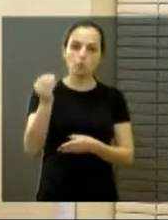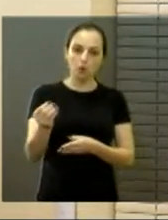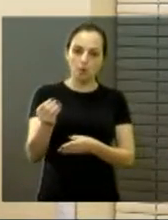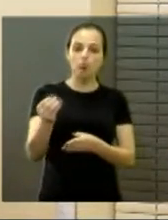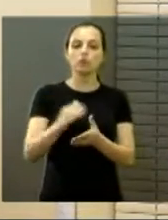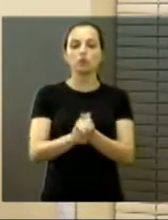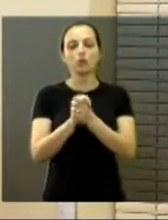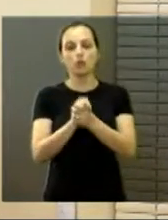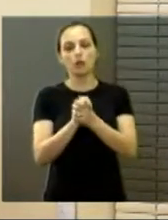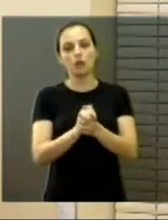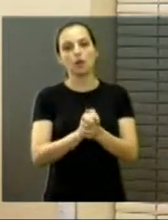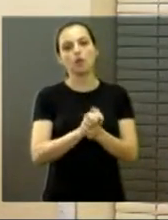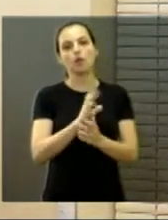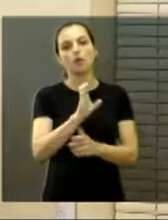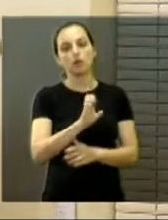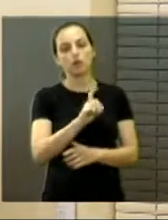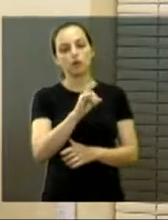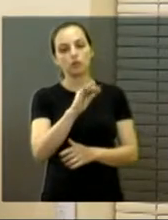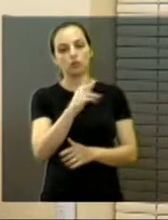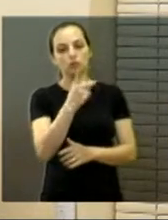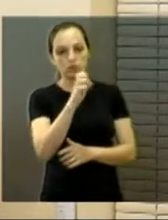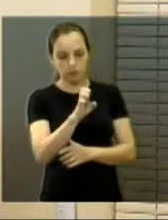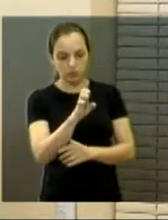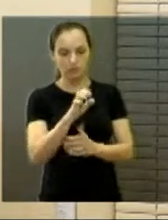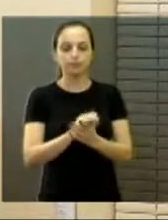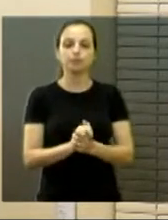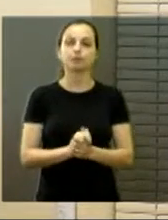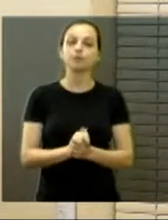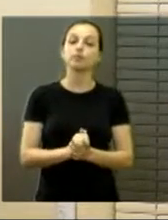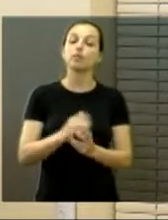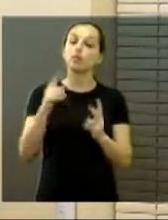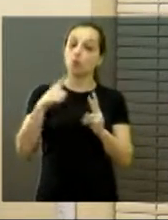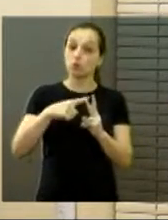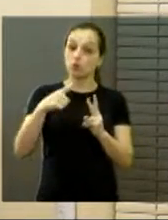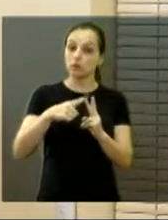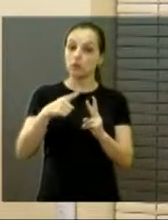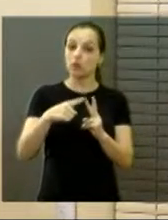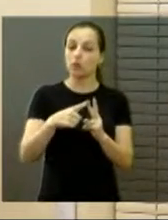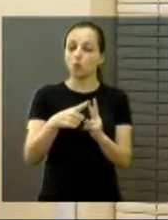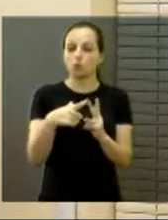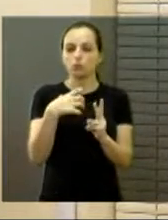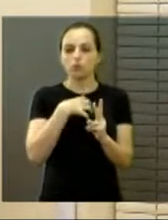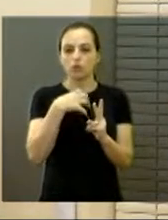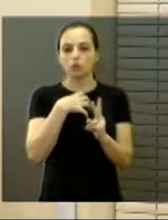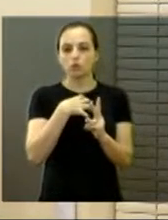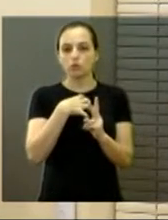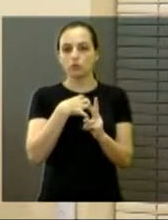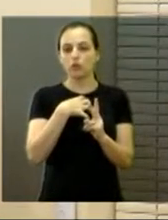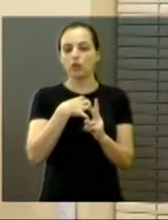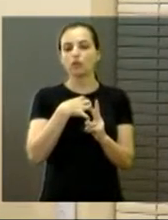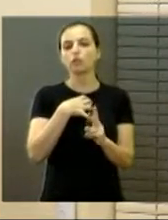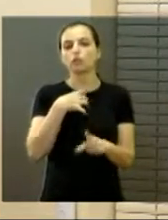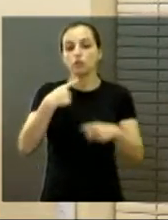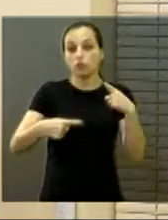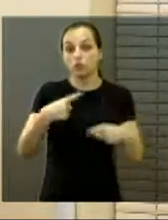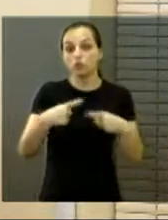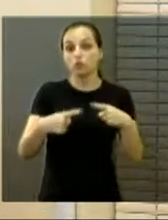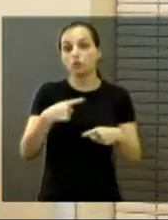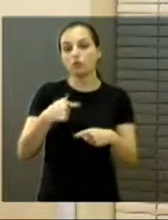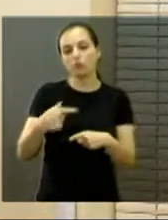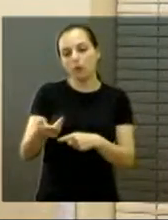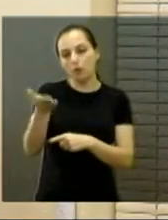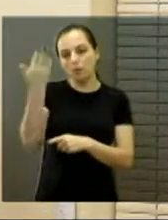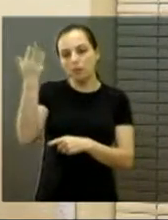meus parabéns à irmã Edith. O outro fato diz respeito à situação polêmica da última semana,